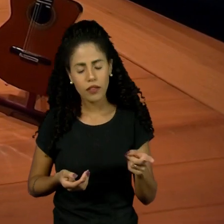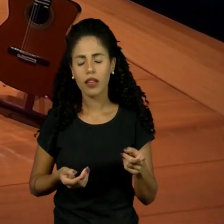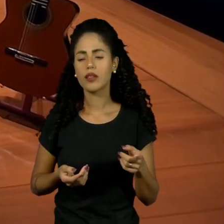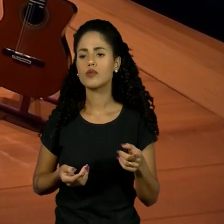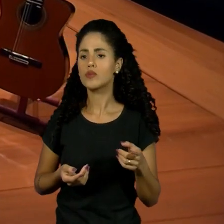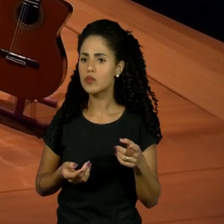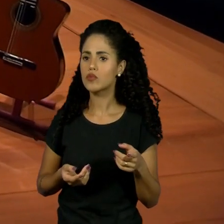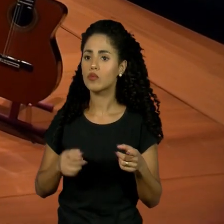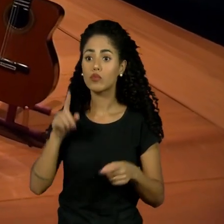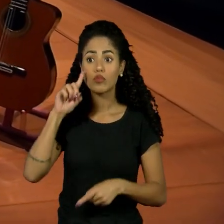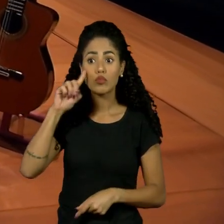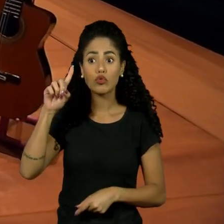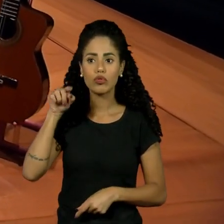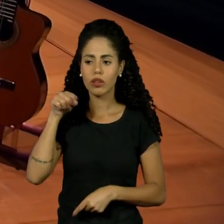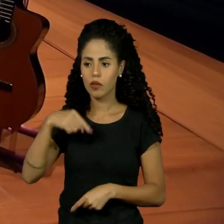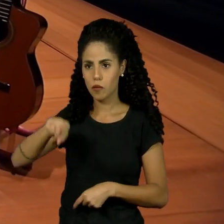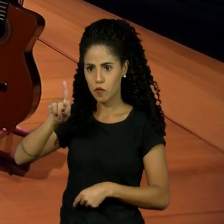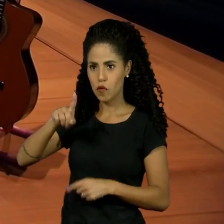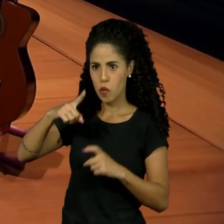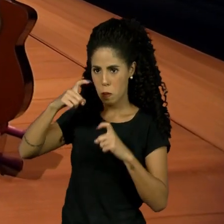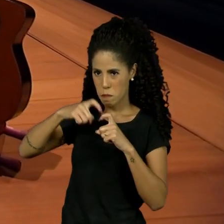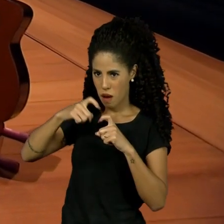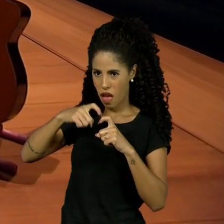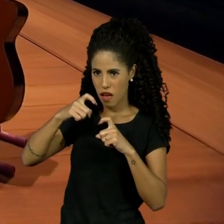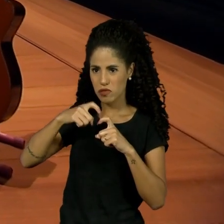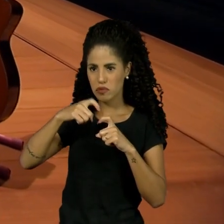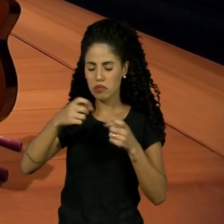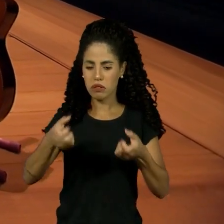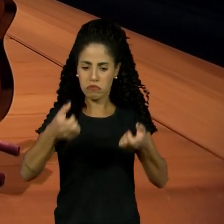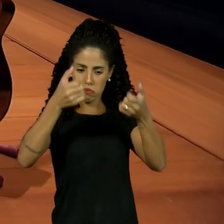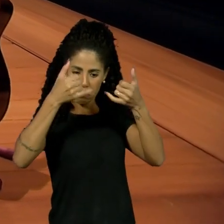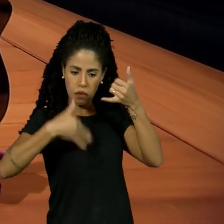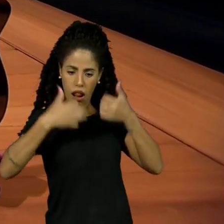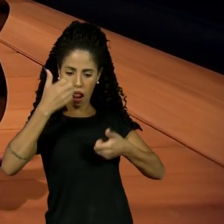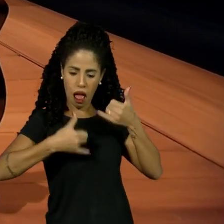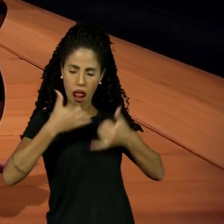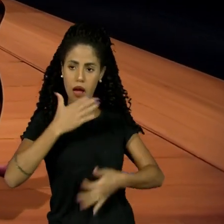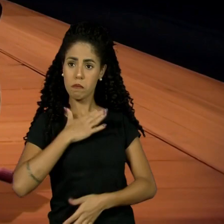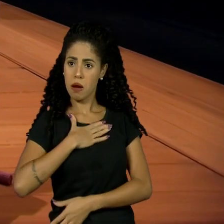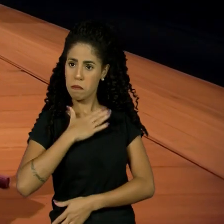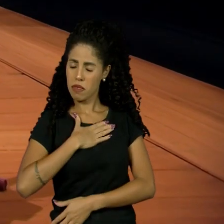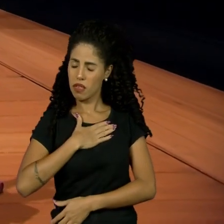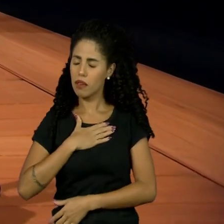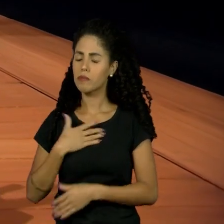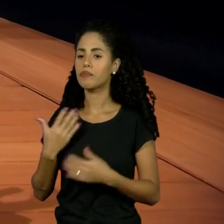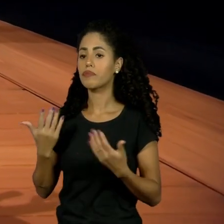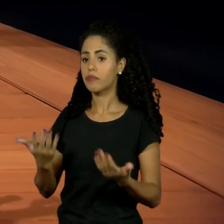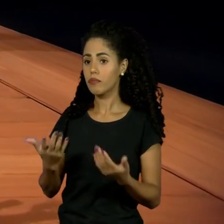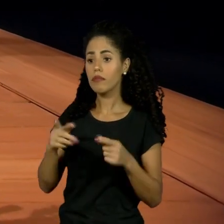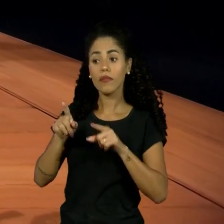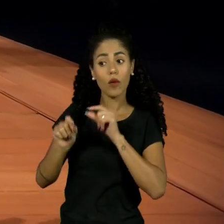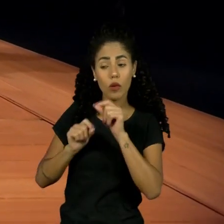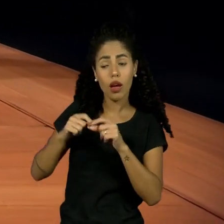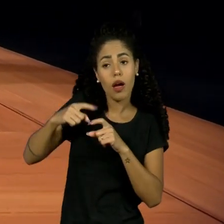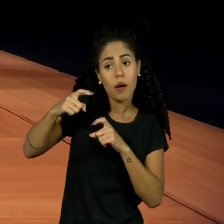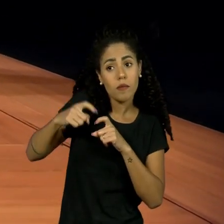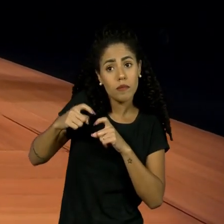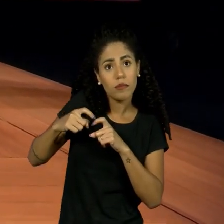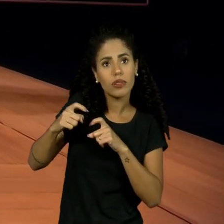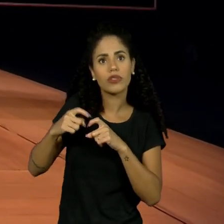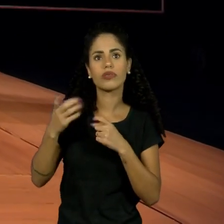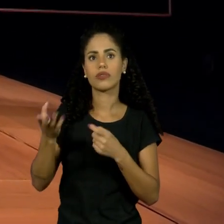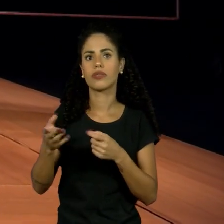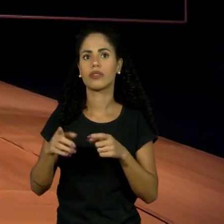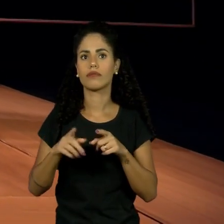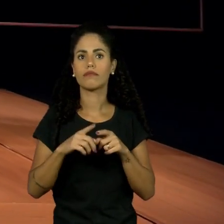esse dia que eu fui no médico e ele deu ele falou assim, a medicina